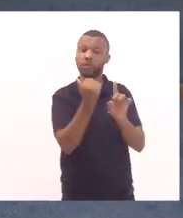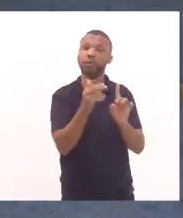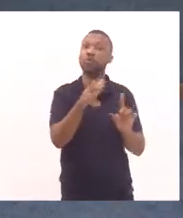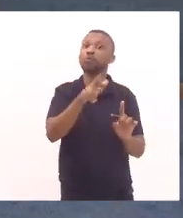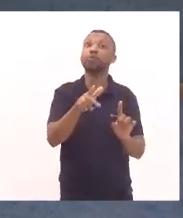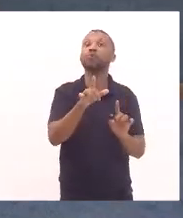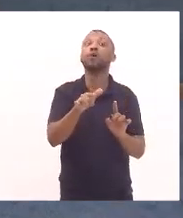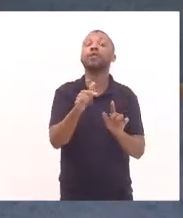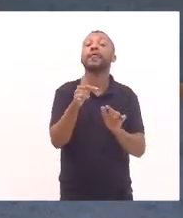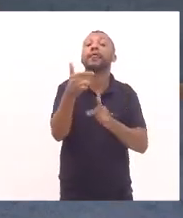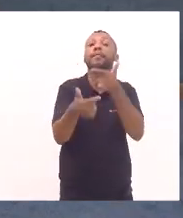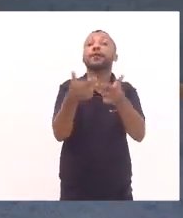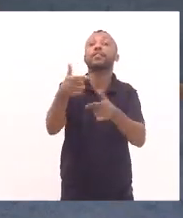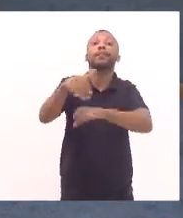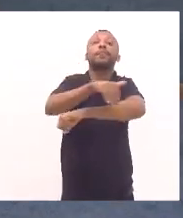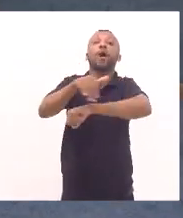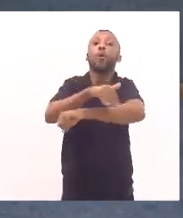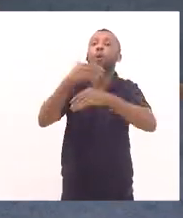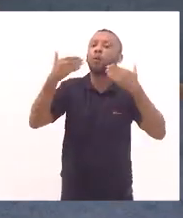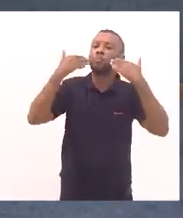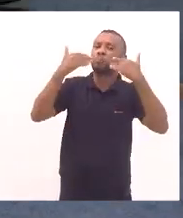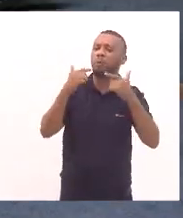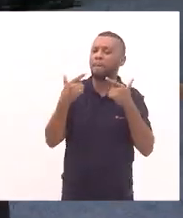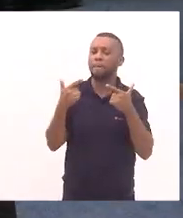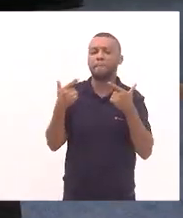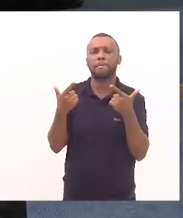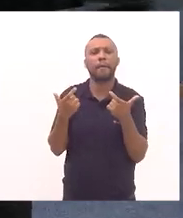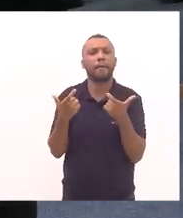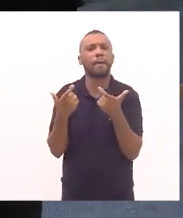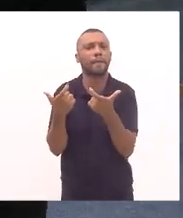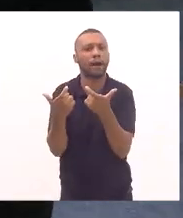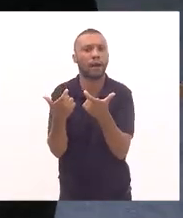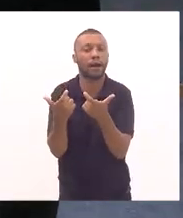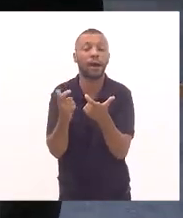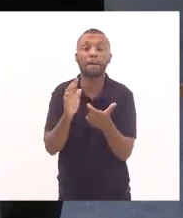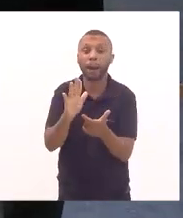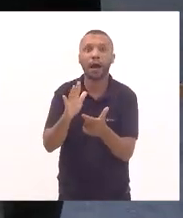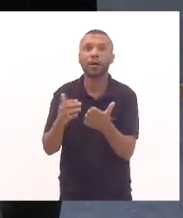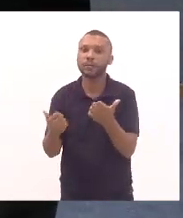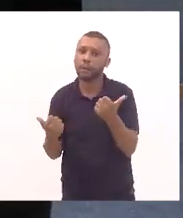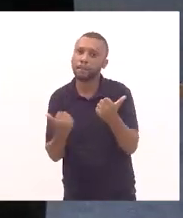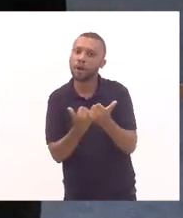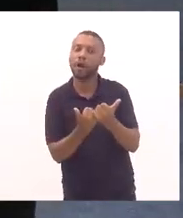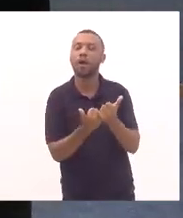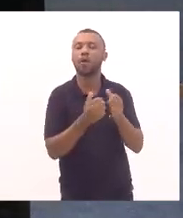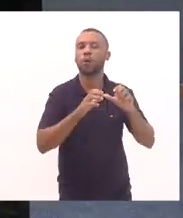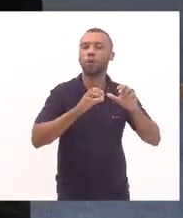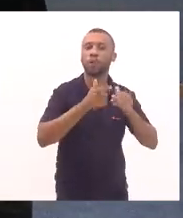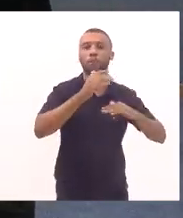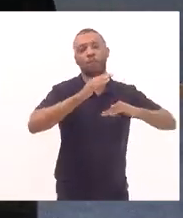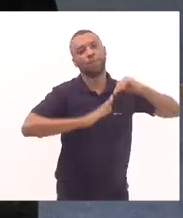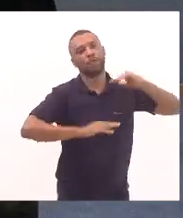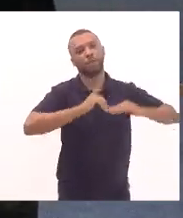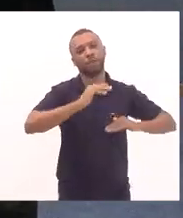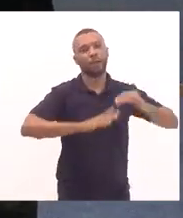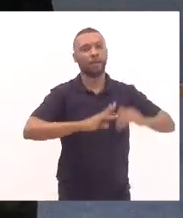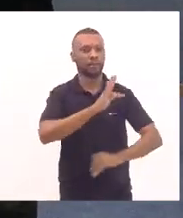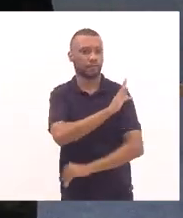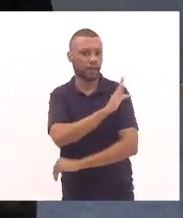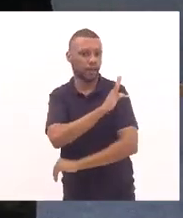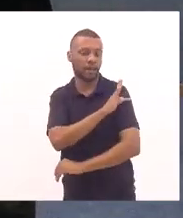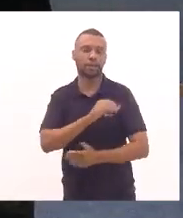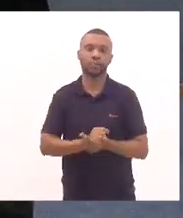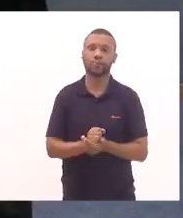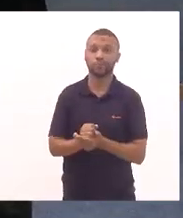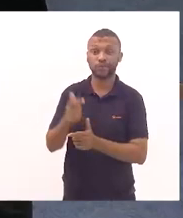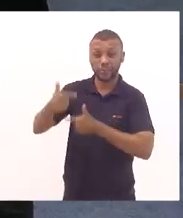na linha de tiro, que está na frente do enfrentamento, mas favorecer a polícia técnica, favorecer a polícia